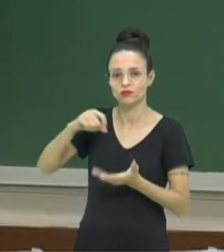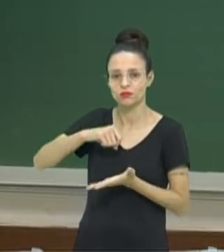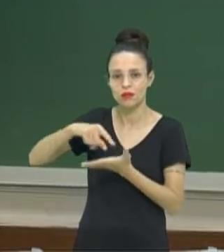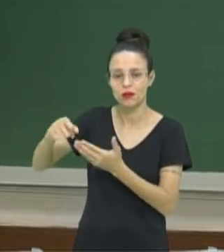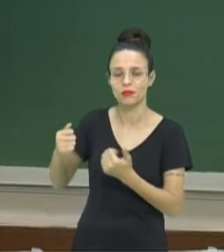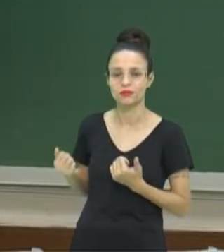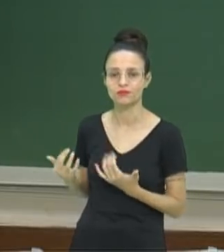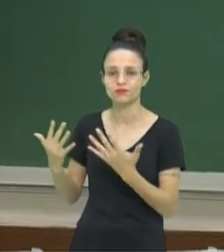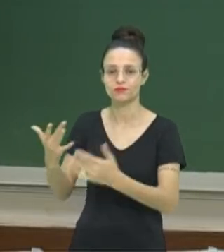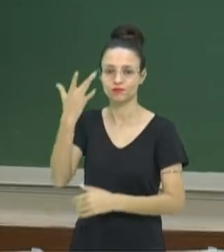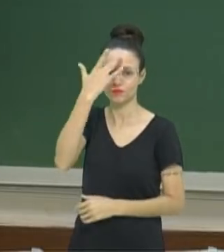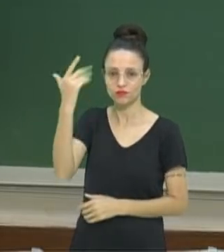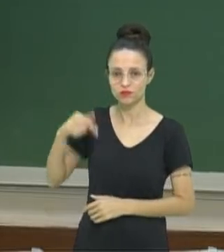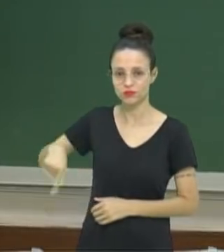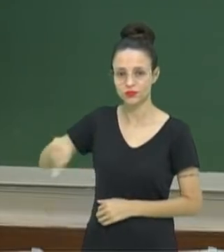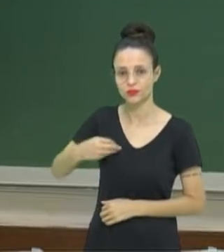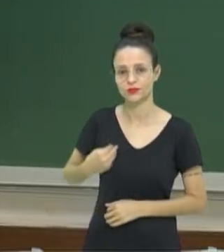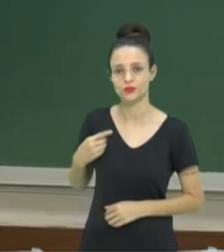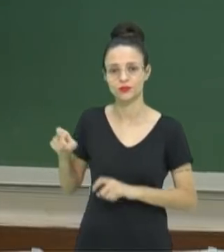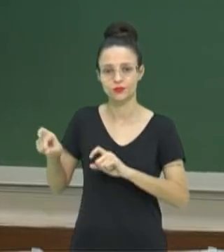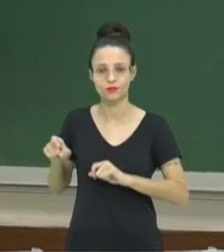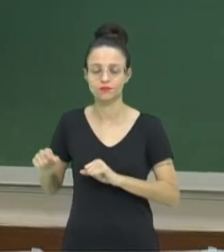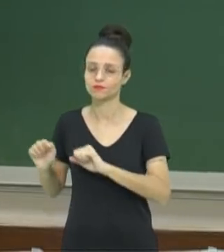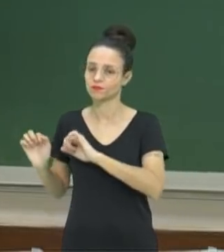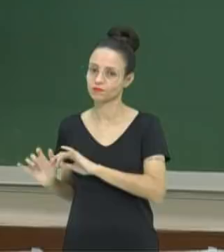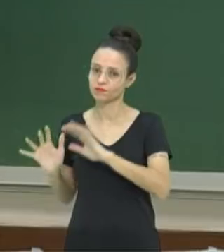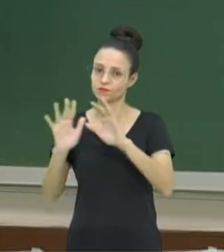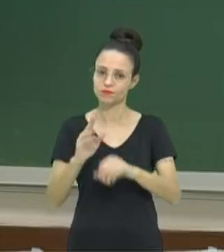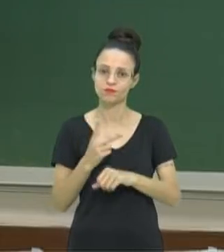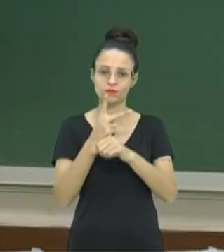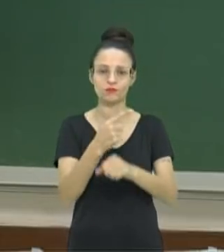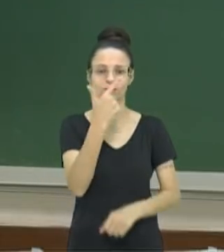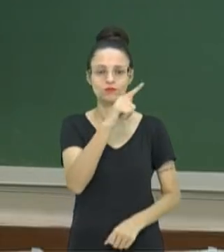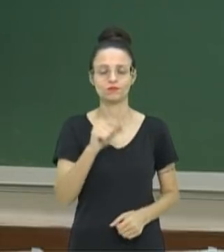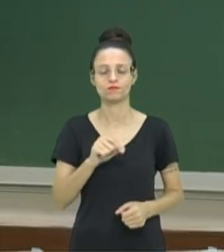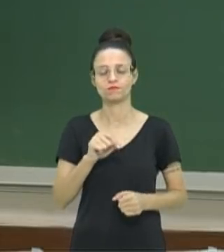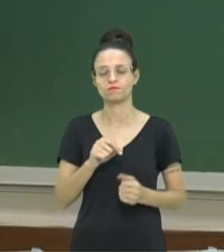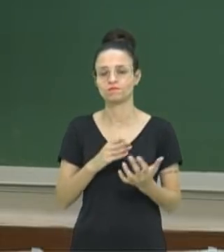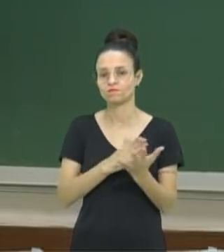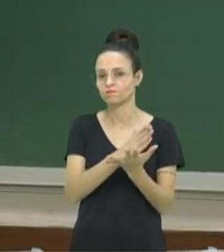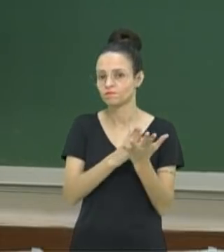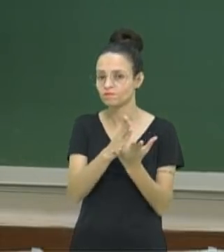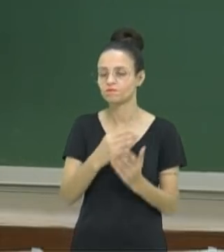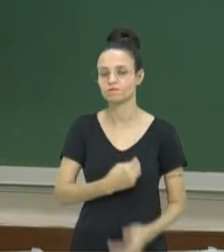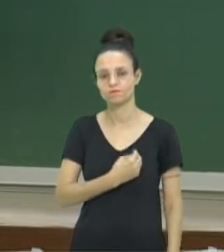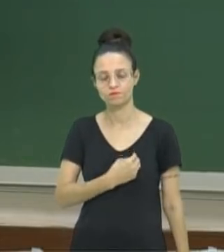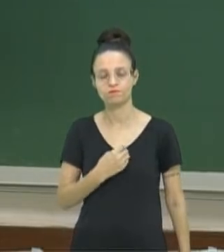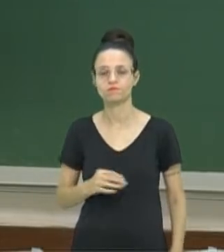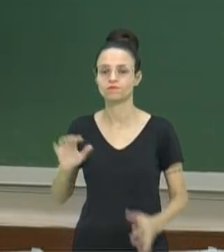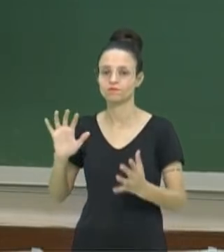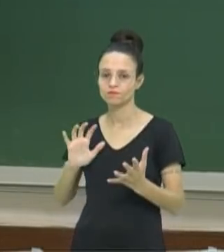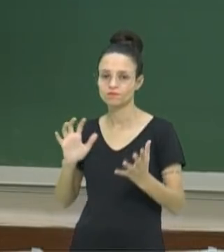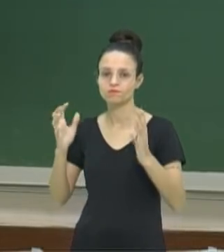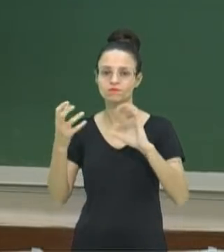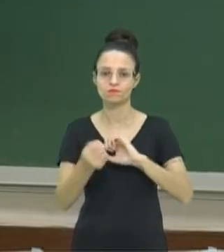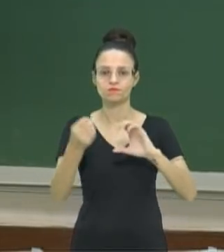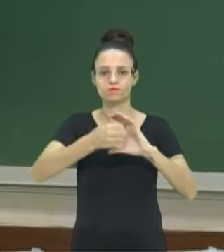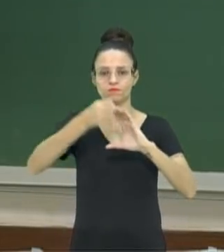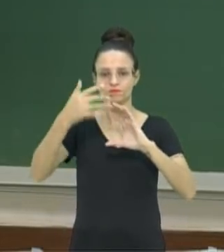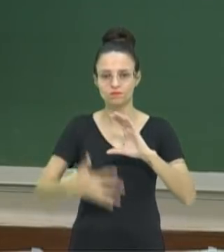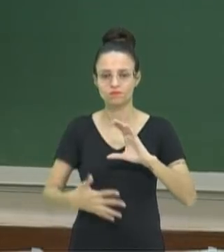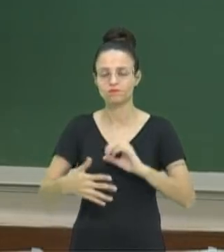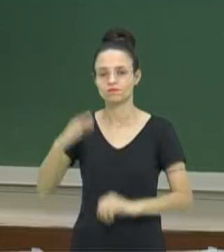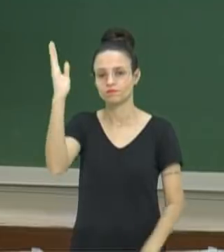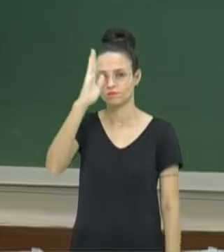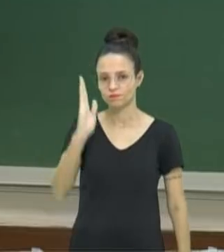com que essas pessoas que viviam no meio rural busquem outras alternativas de vida. E aí nós vamos ter, então, essa mudança de característica